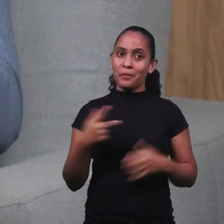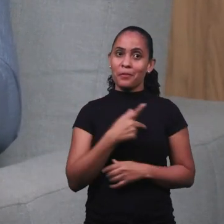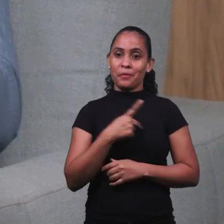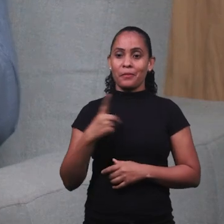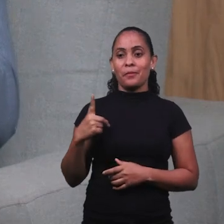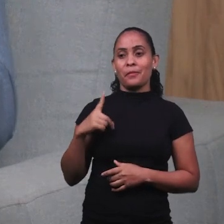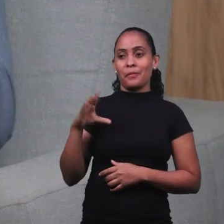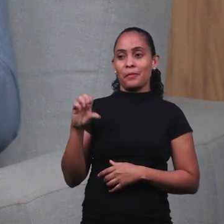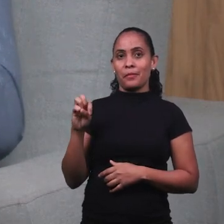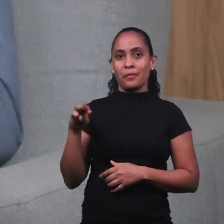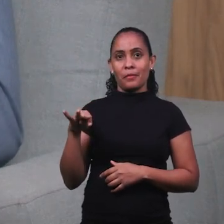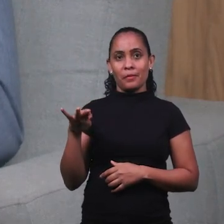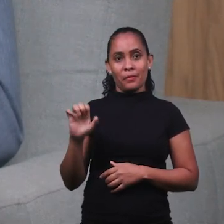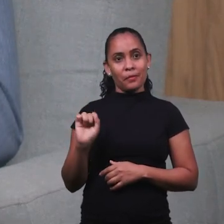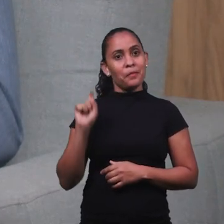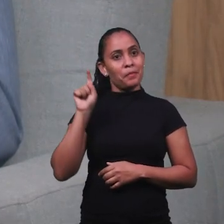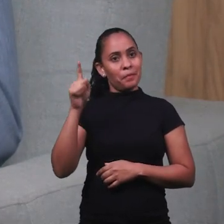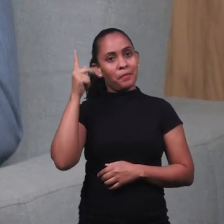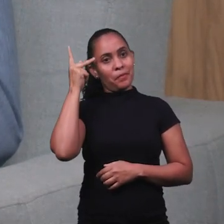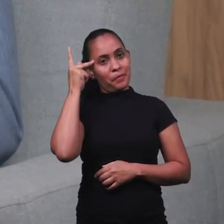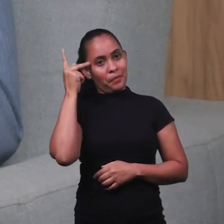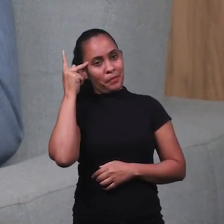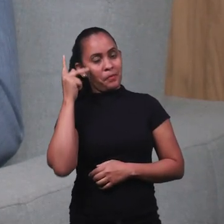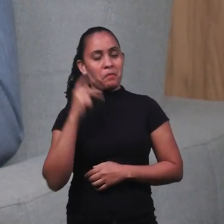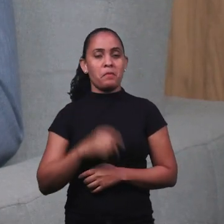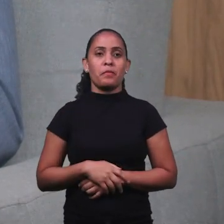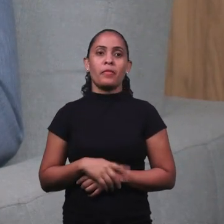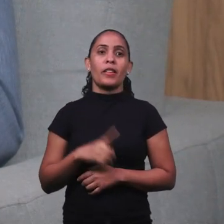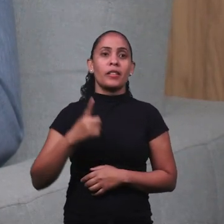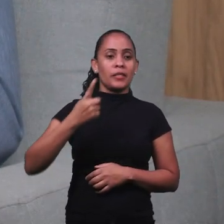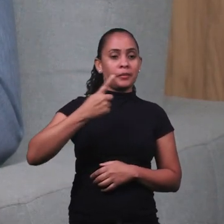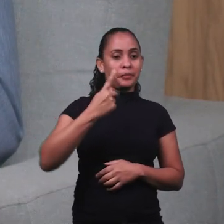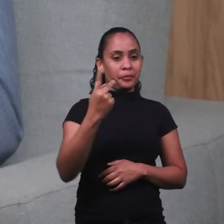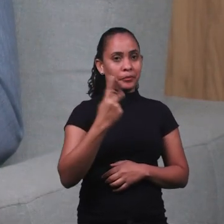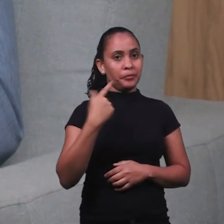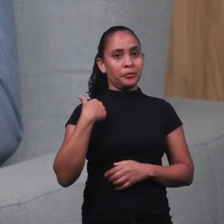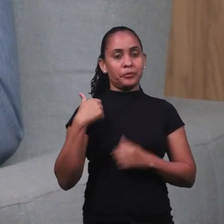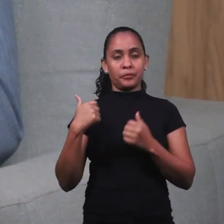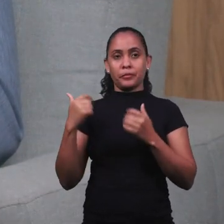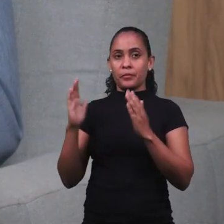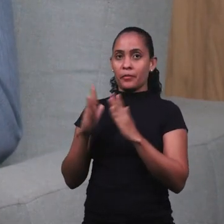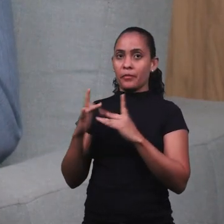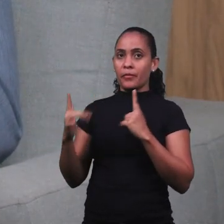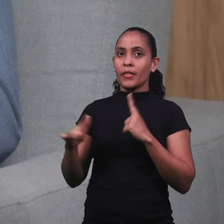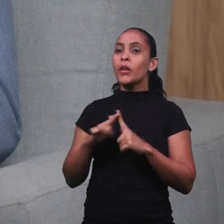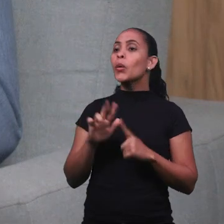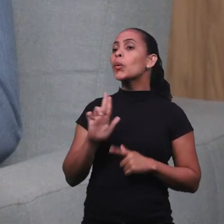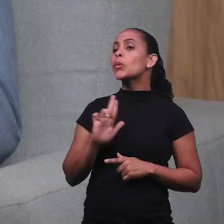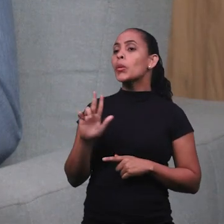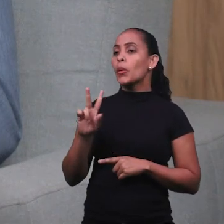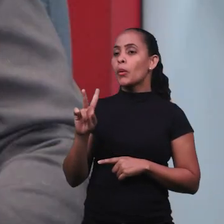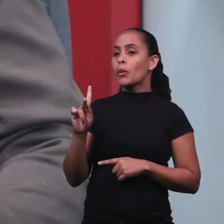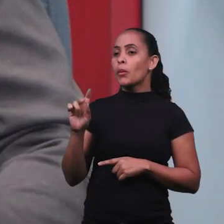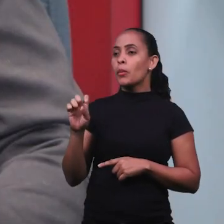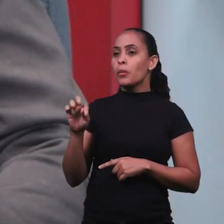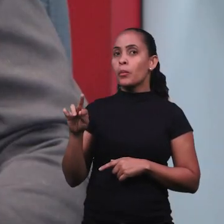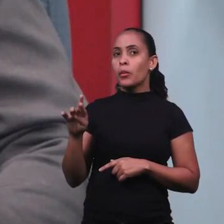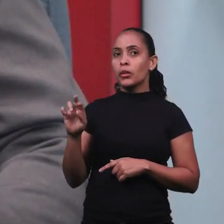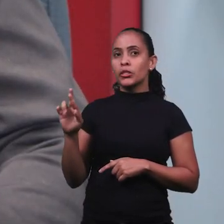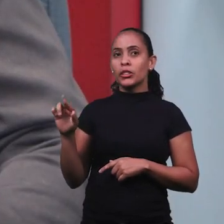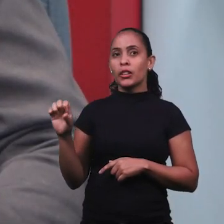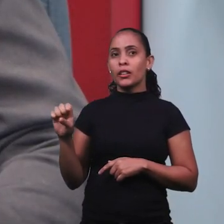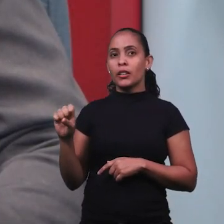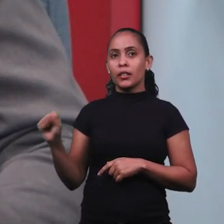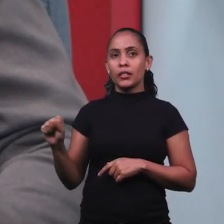pastor Cosme, que também é de São Paulo, e ele está na igreja, qual é o nome da igreja? Ponte Rasa 1